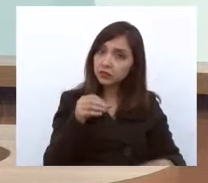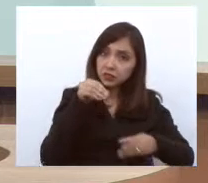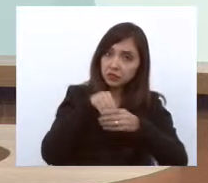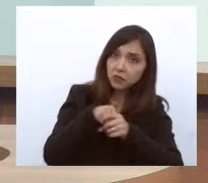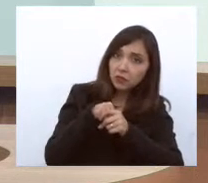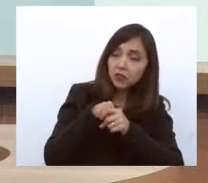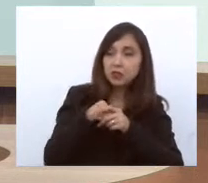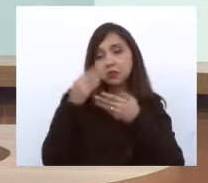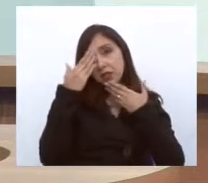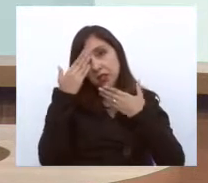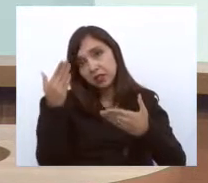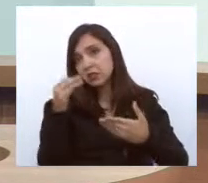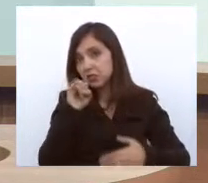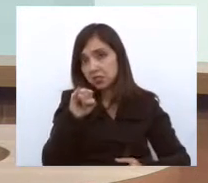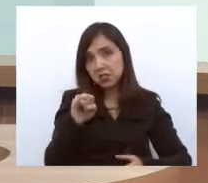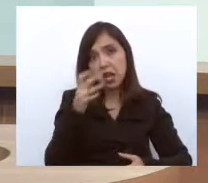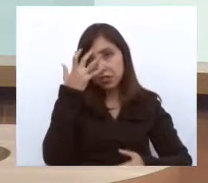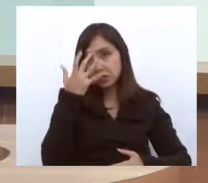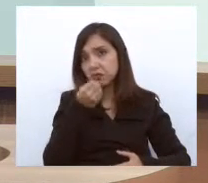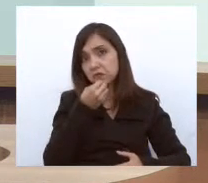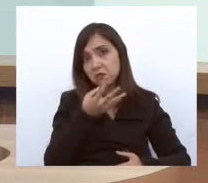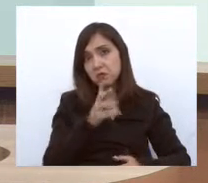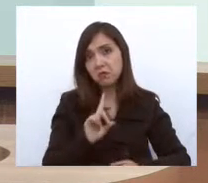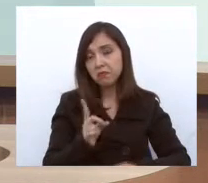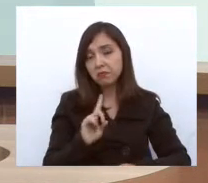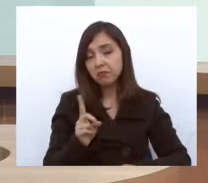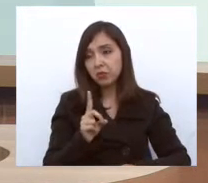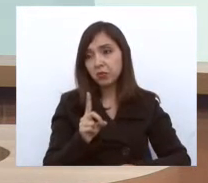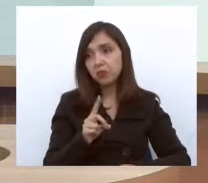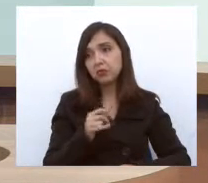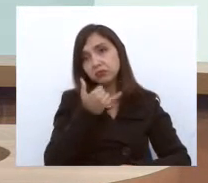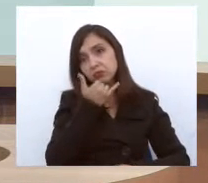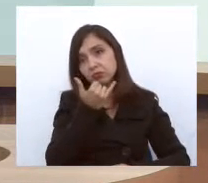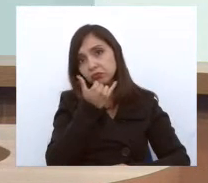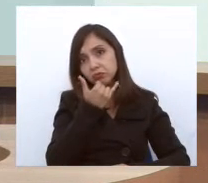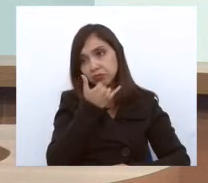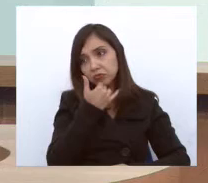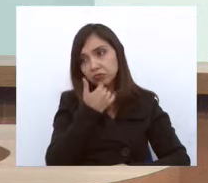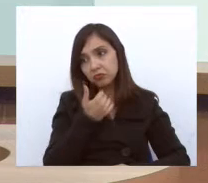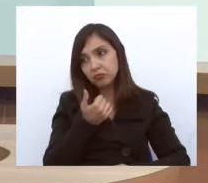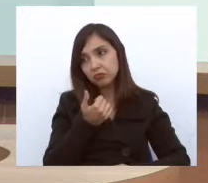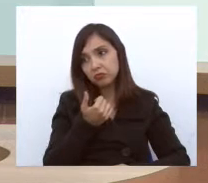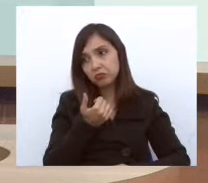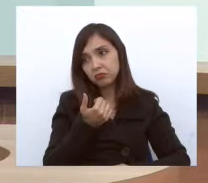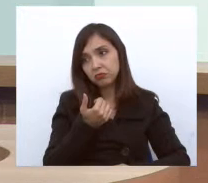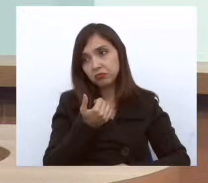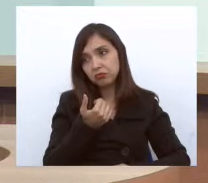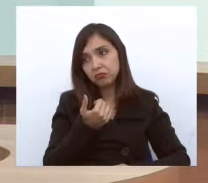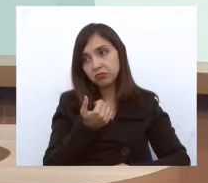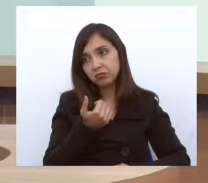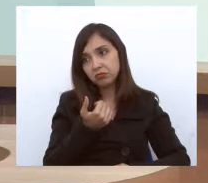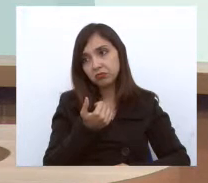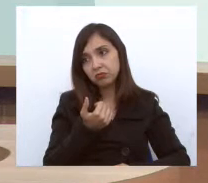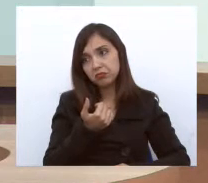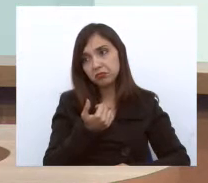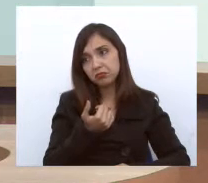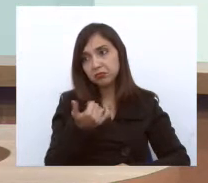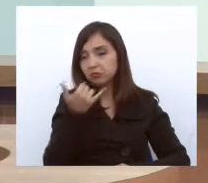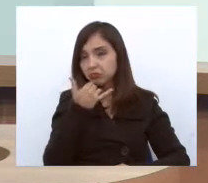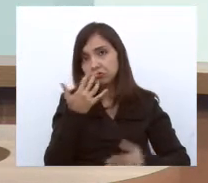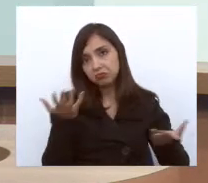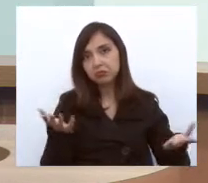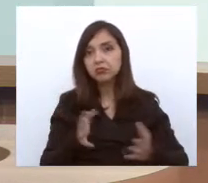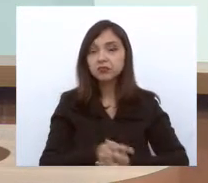votar, eu agradeço. Se vocês acharem que isso aqui é um absurdo, me desculpe da minha, sei lá, ignorância, não